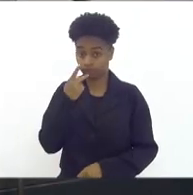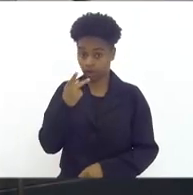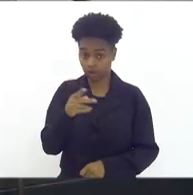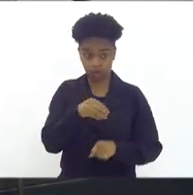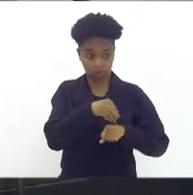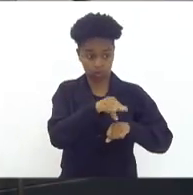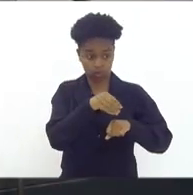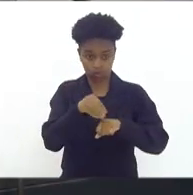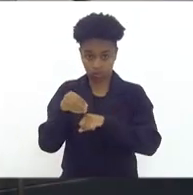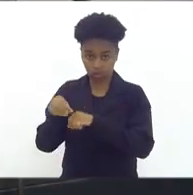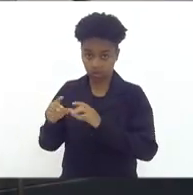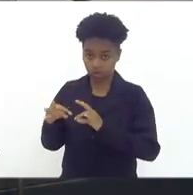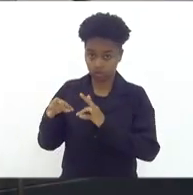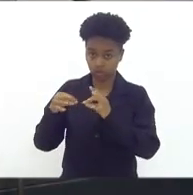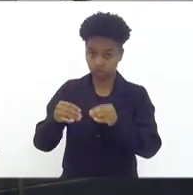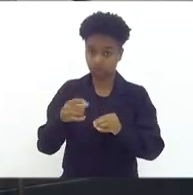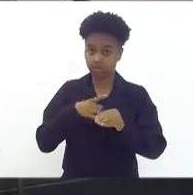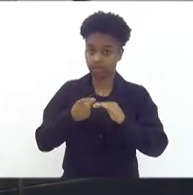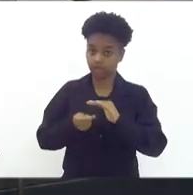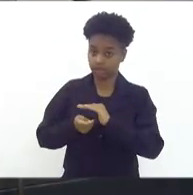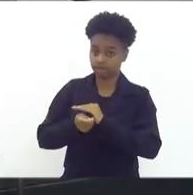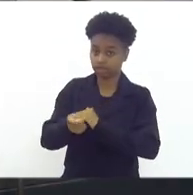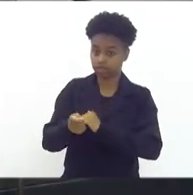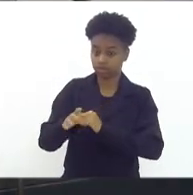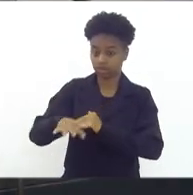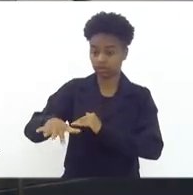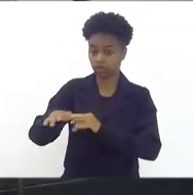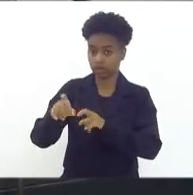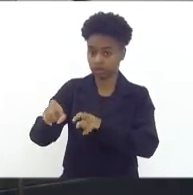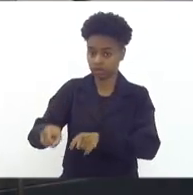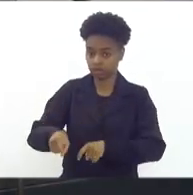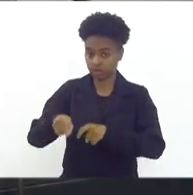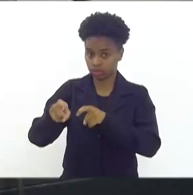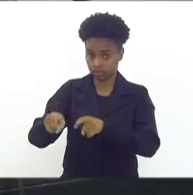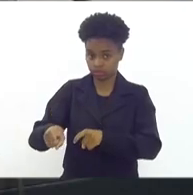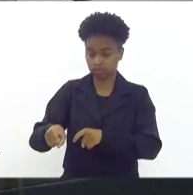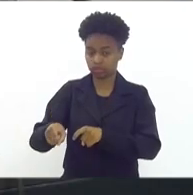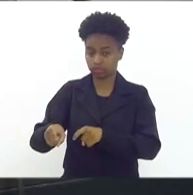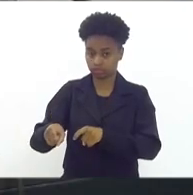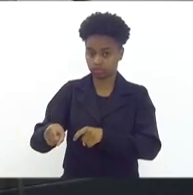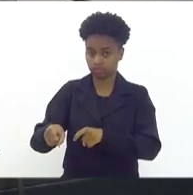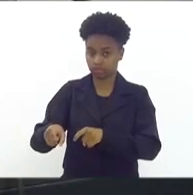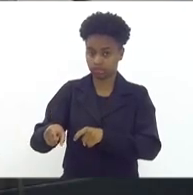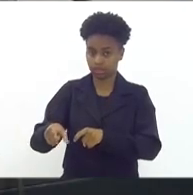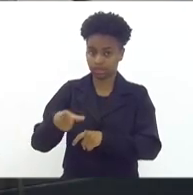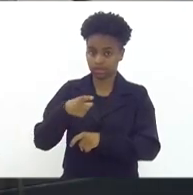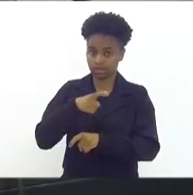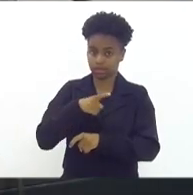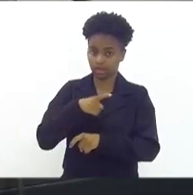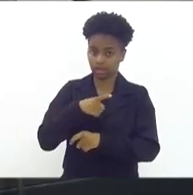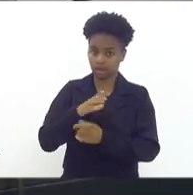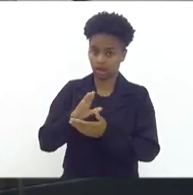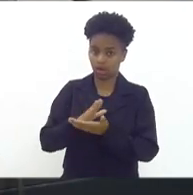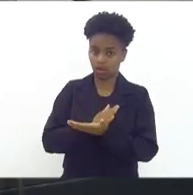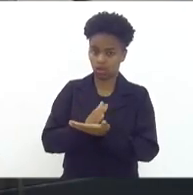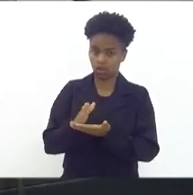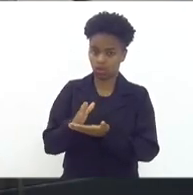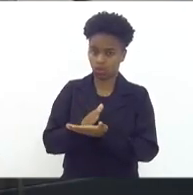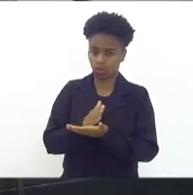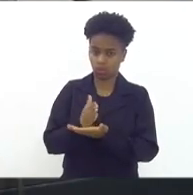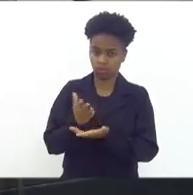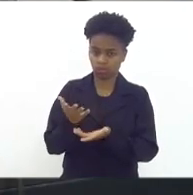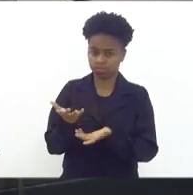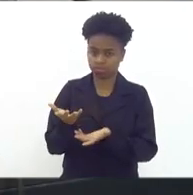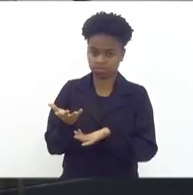que tinham investimento para o interior que teve algum alguma algum